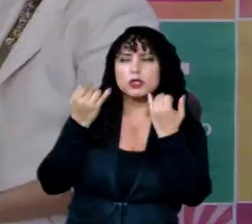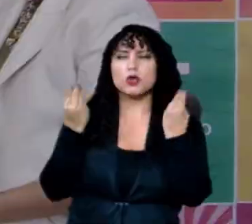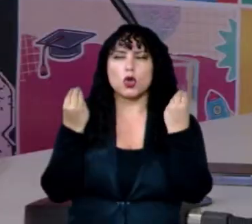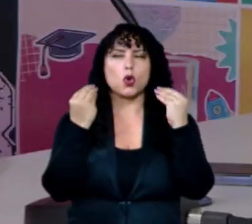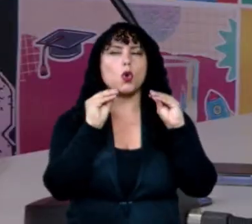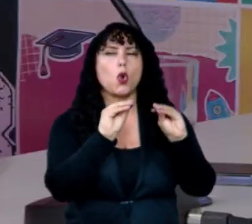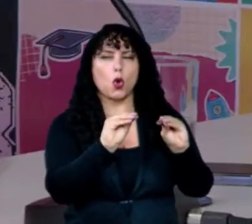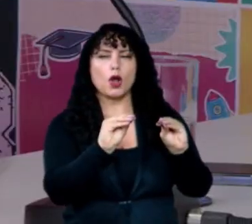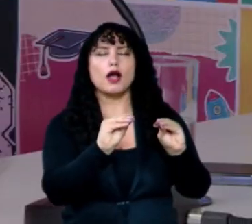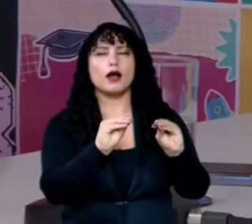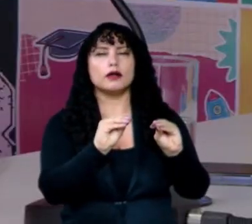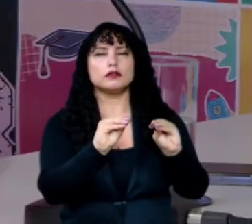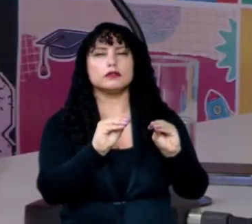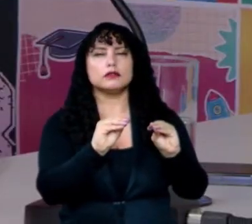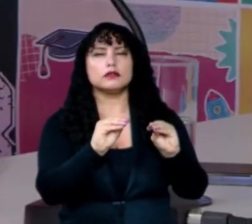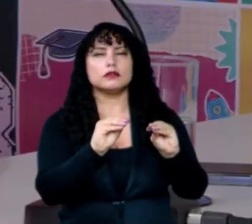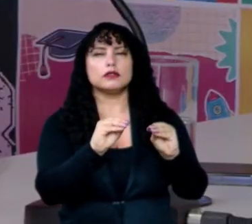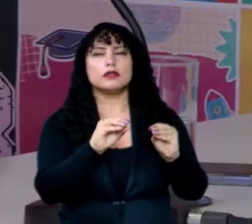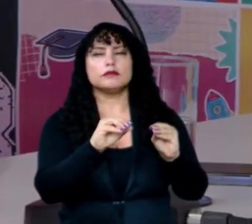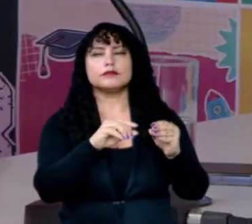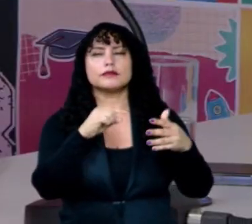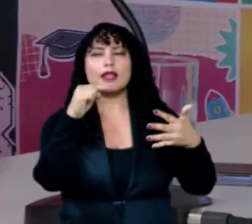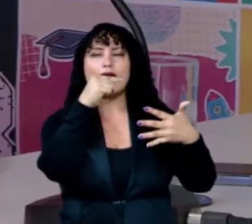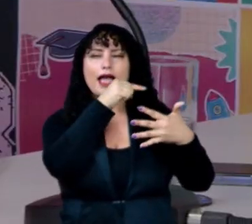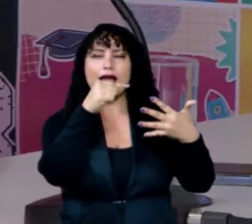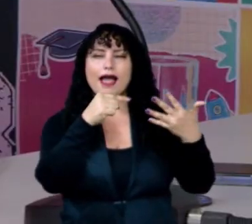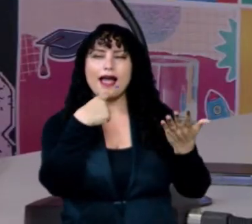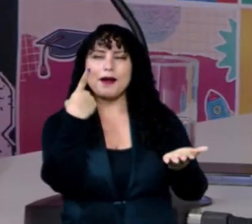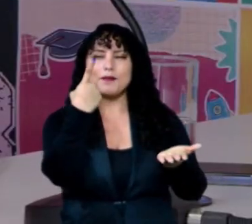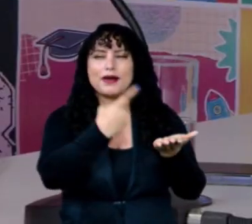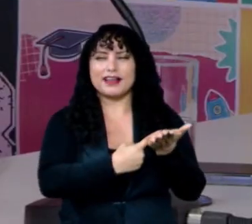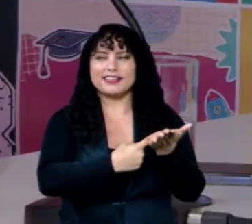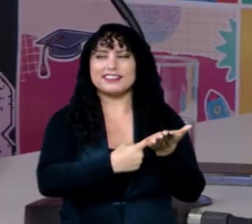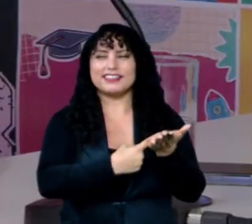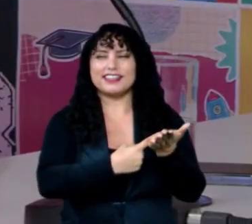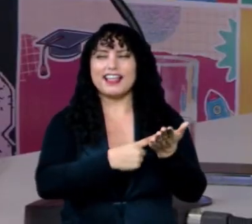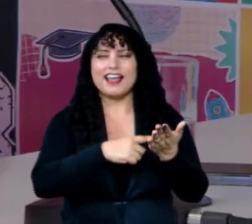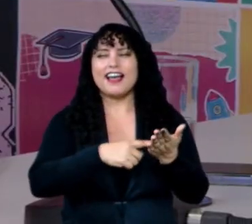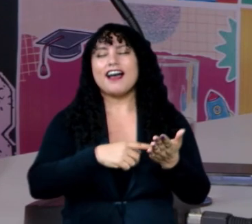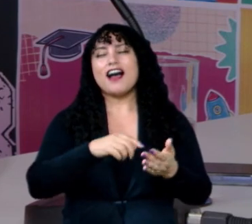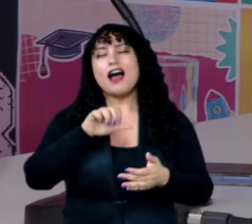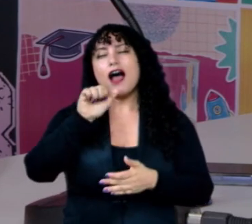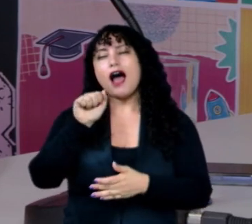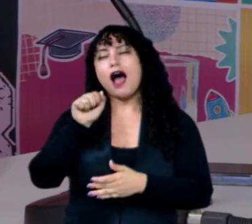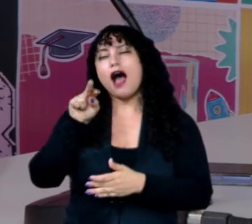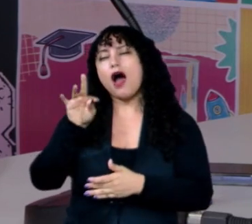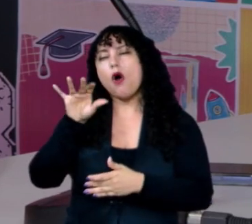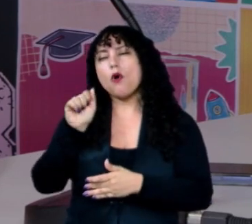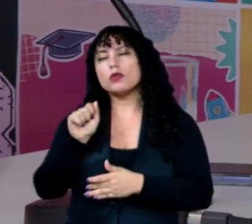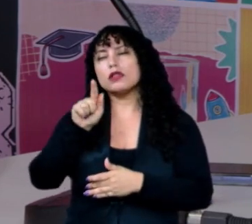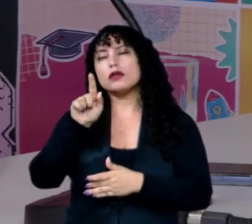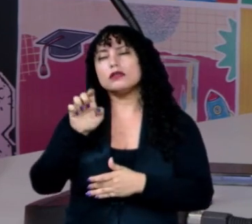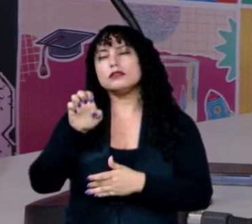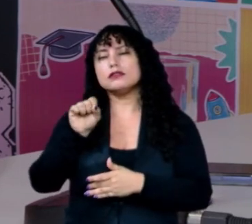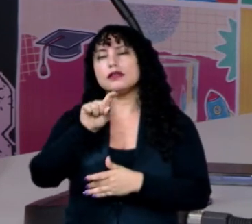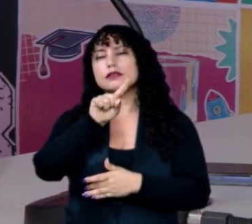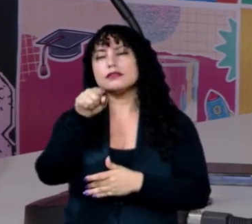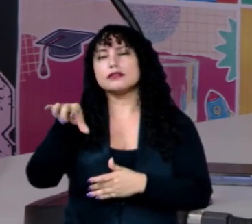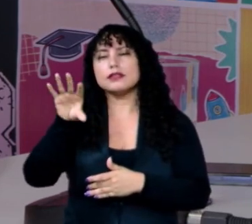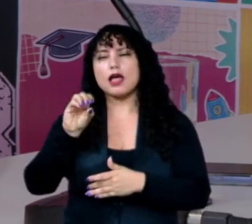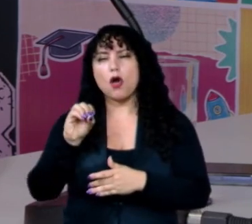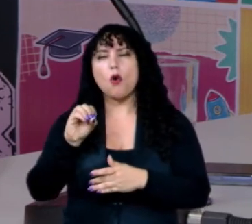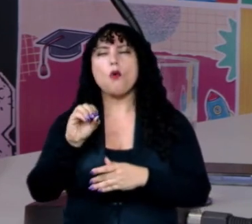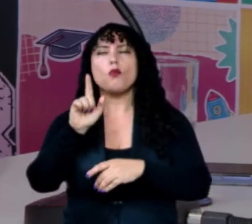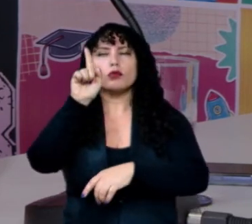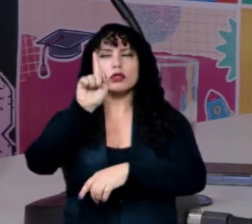colocado é a agenda de gestão da alta gestão, né? Então, essa também foi uma construção para